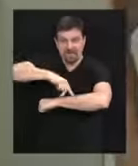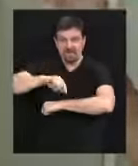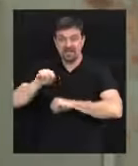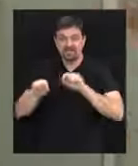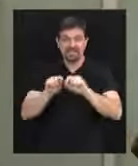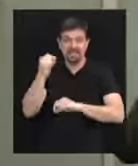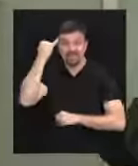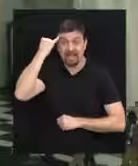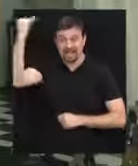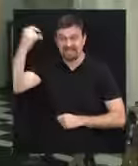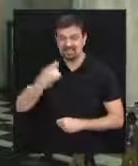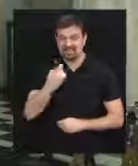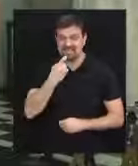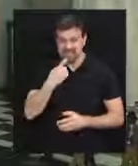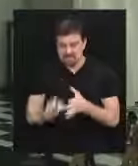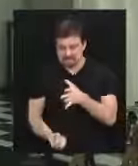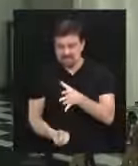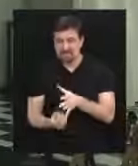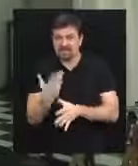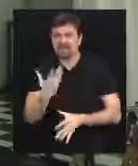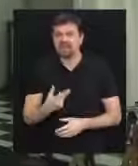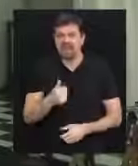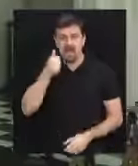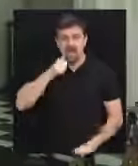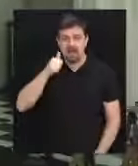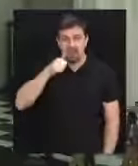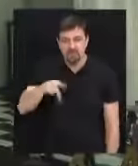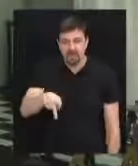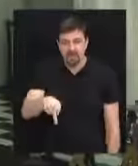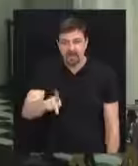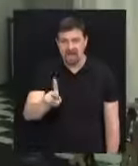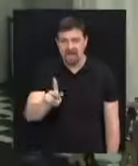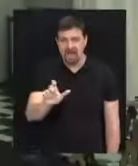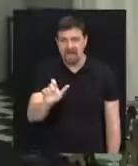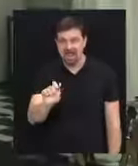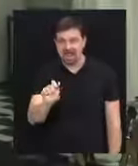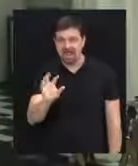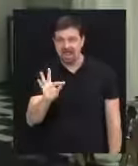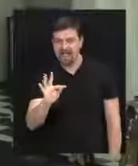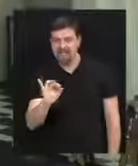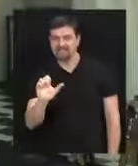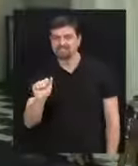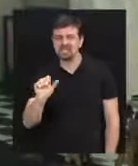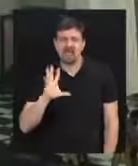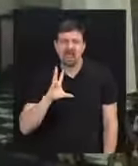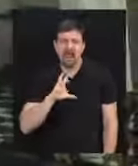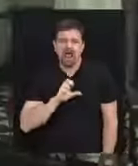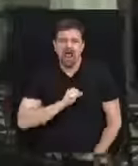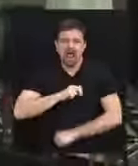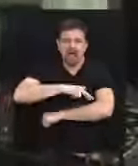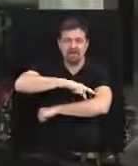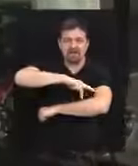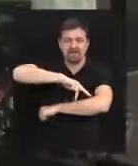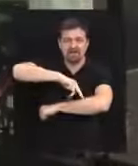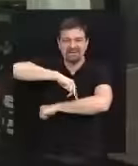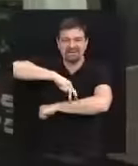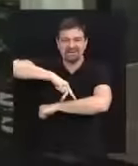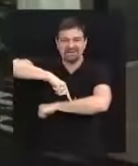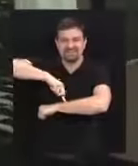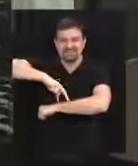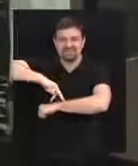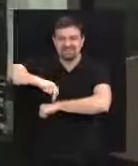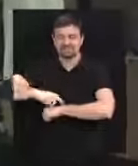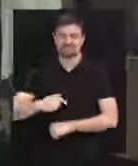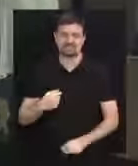de Neverland aqui pra Campinas foi a Kátia. Kátia, conta pra gente como você se apaixonou assim pelo Michael Jackson. Nossa,